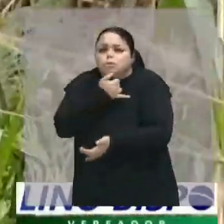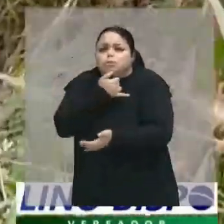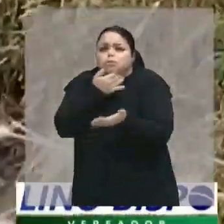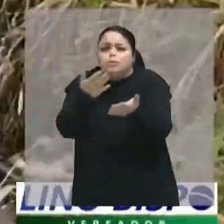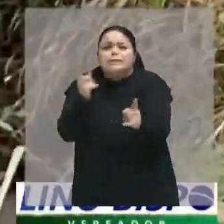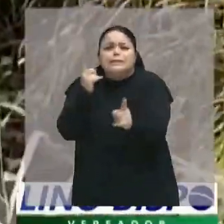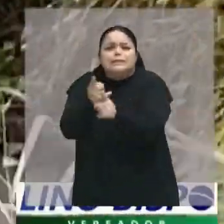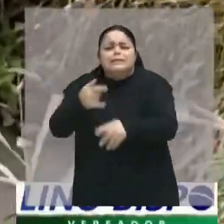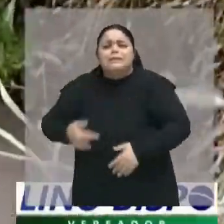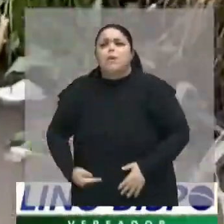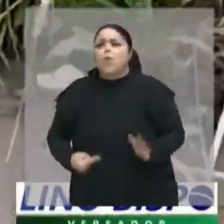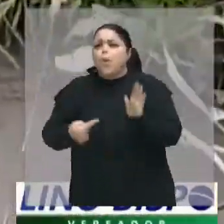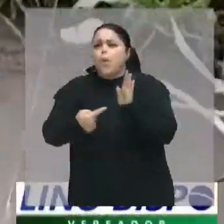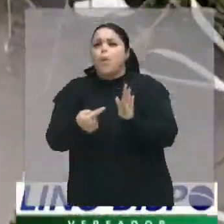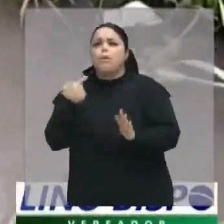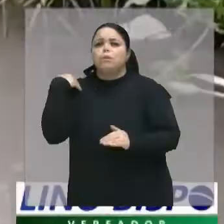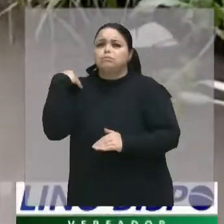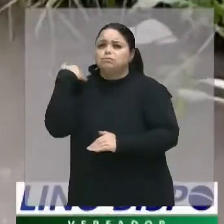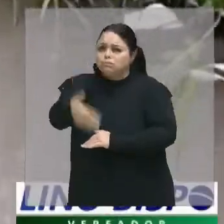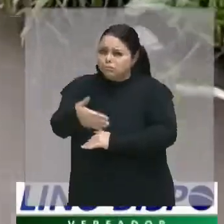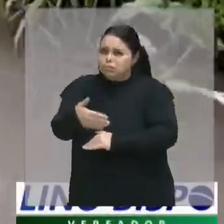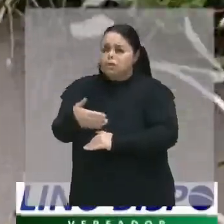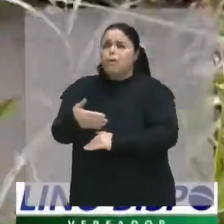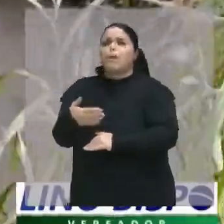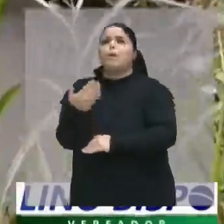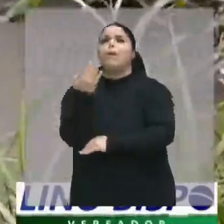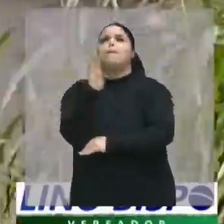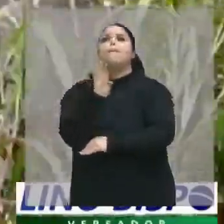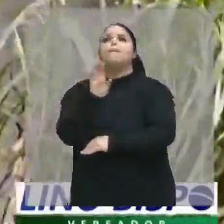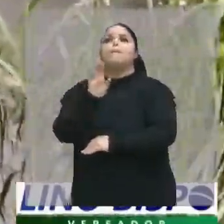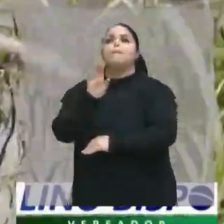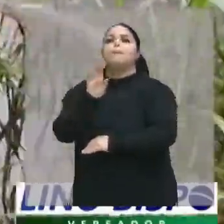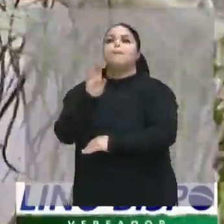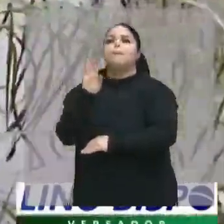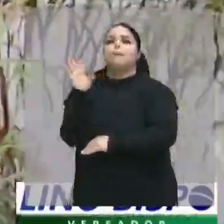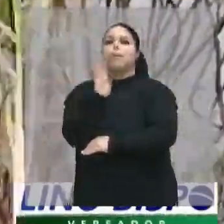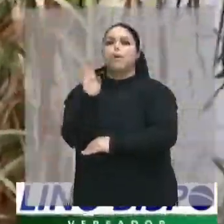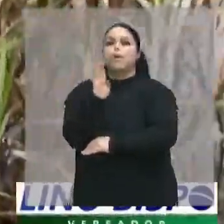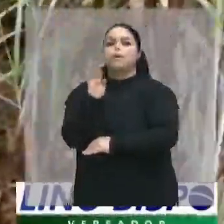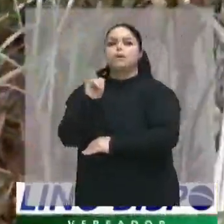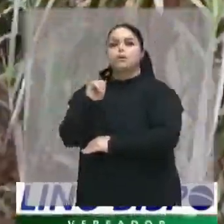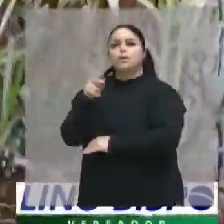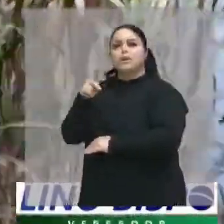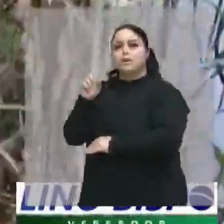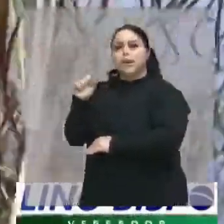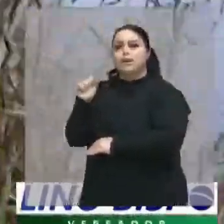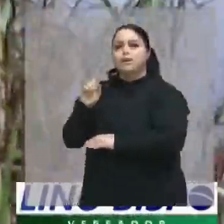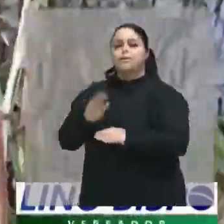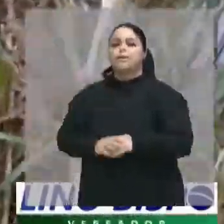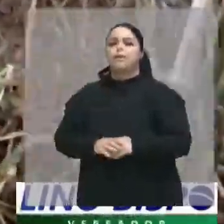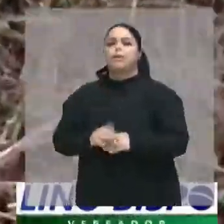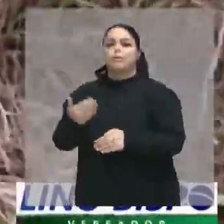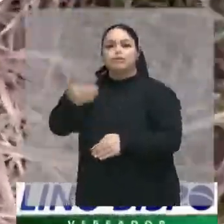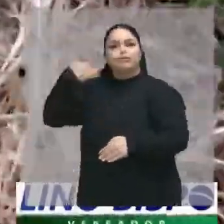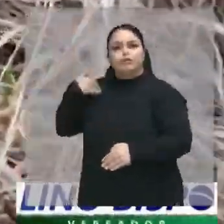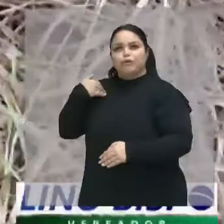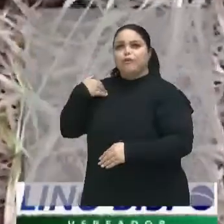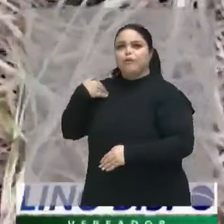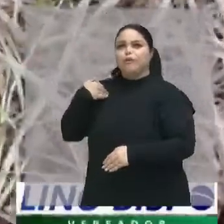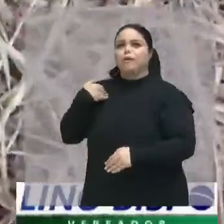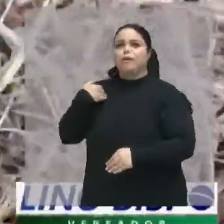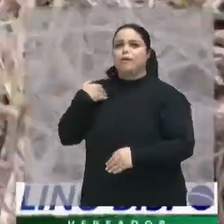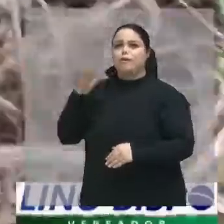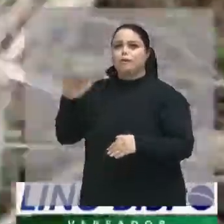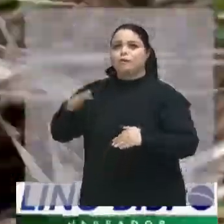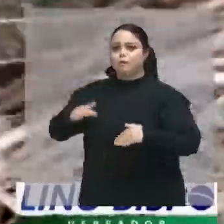nós encontramos ali nos fundos do Bosque dos Ipês, da rua Ione Mitico Hayashi. Ali nos fundos do Bosque dos Ipês, está na